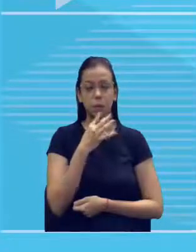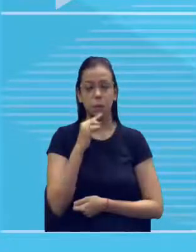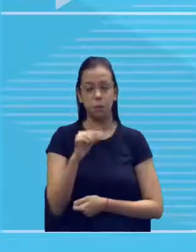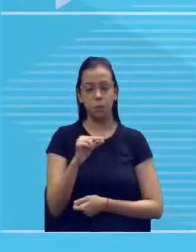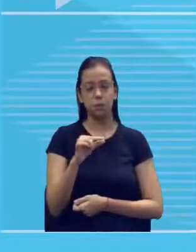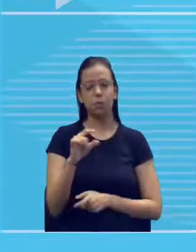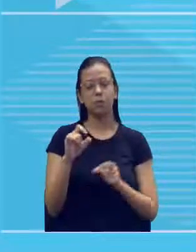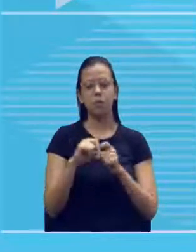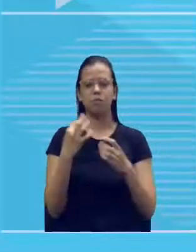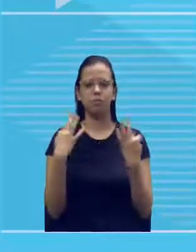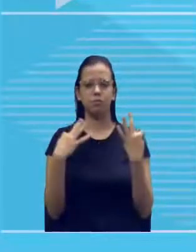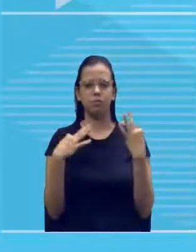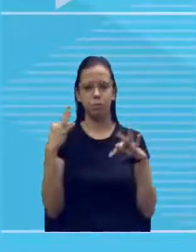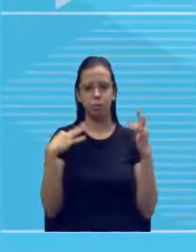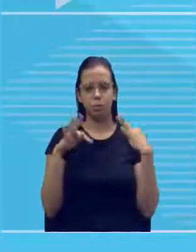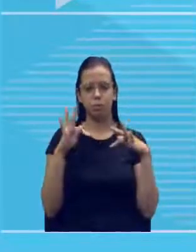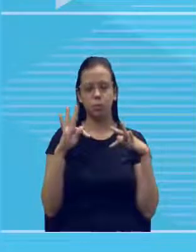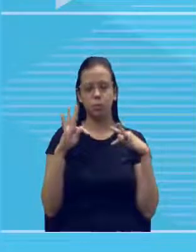turístico, né?